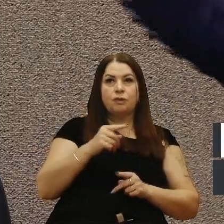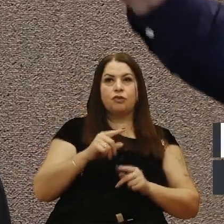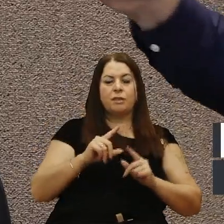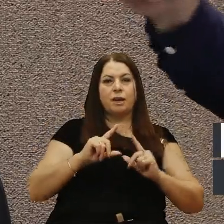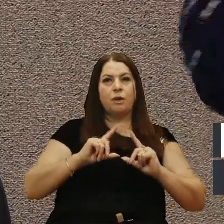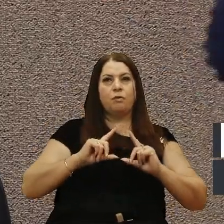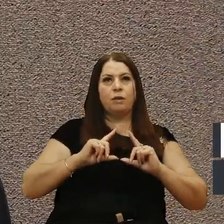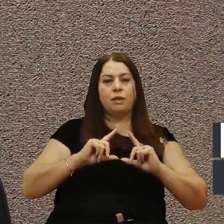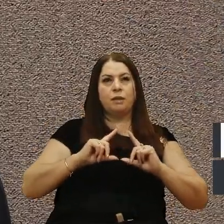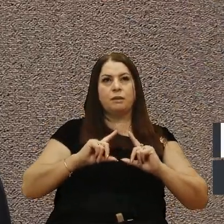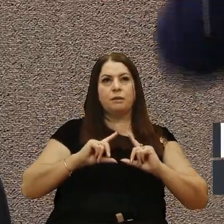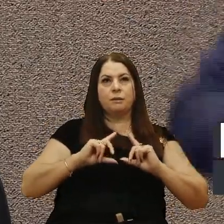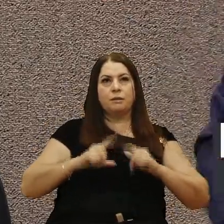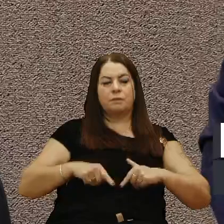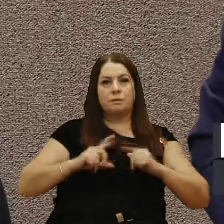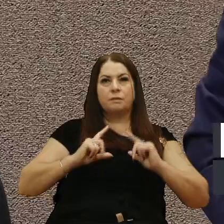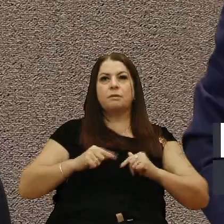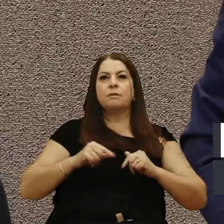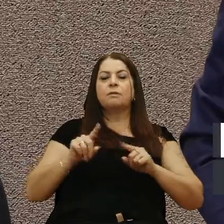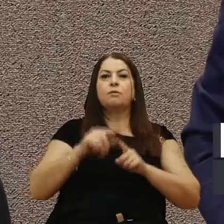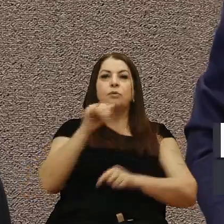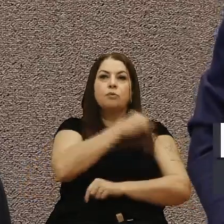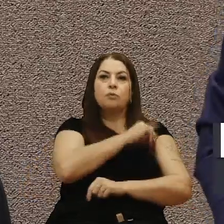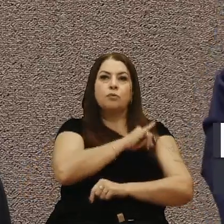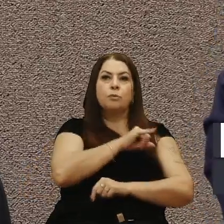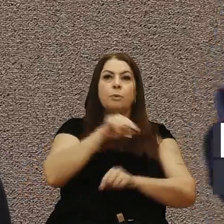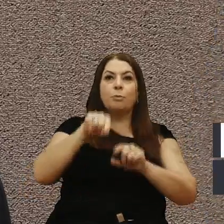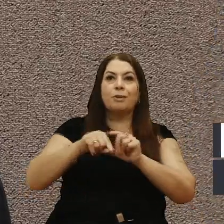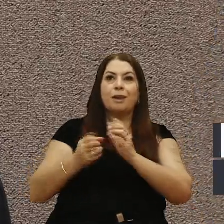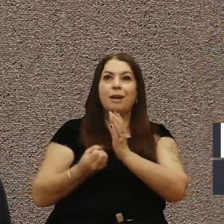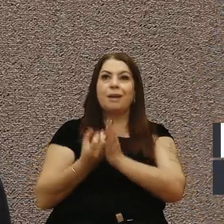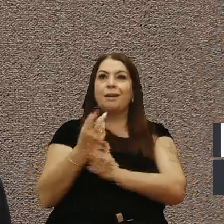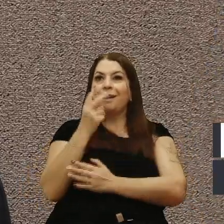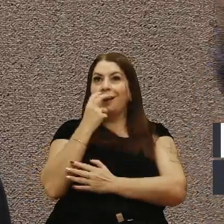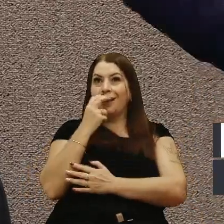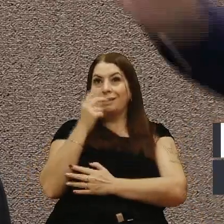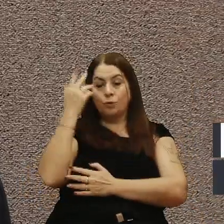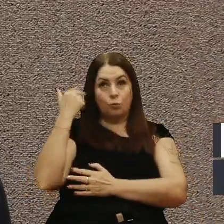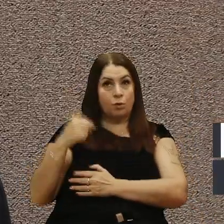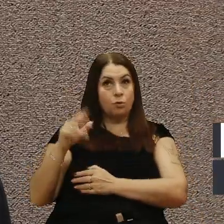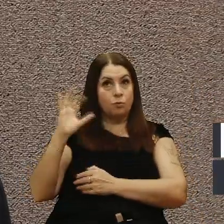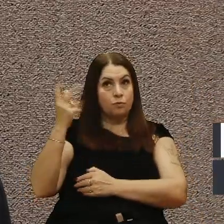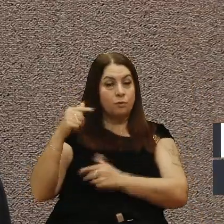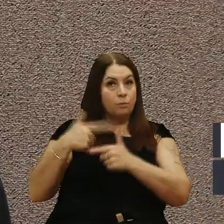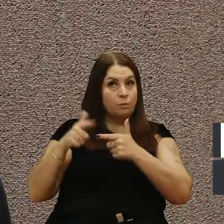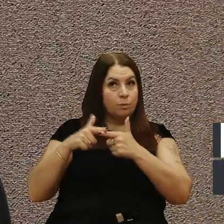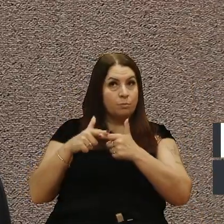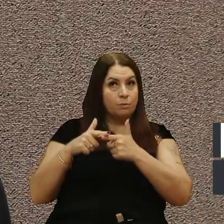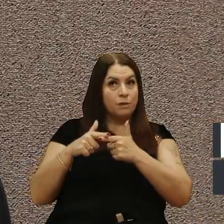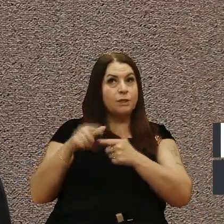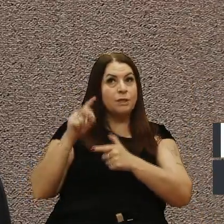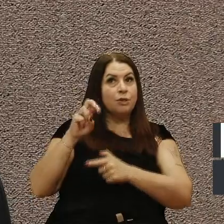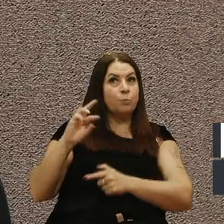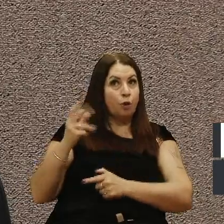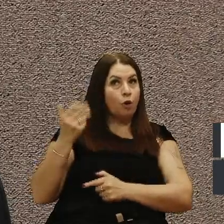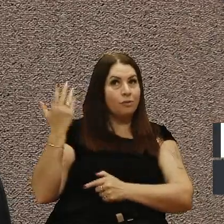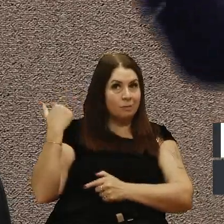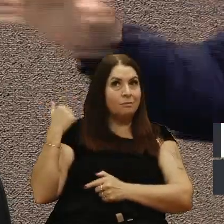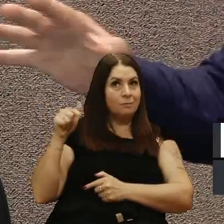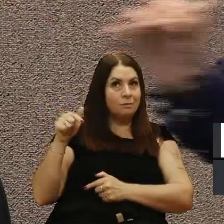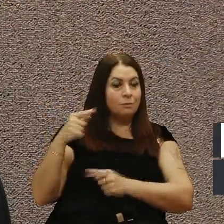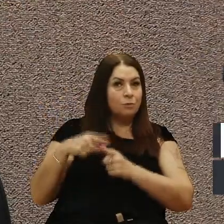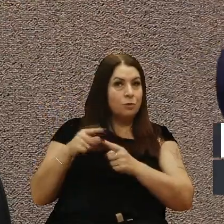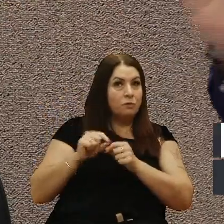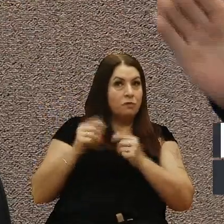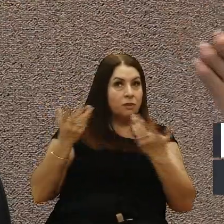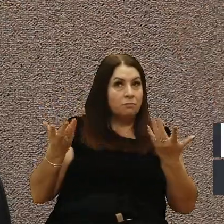do Rio de Janeiro para colocar a usina de gás natural. Resolveria o problema, e naquela época custava só 5 milhões. Por que não